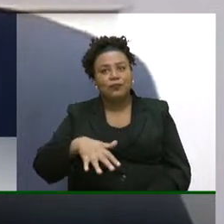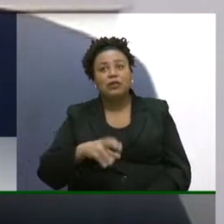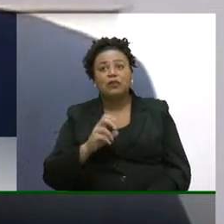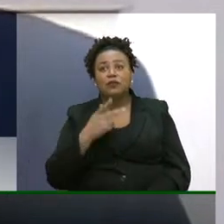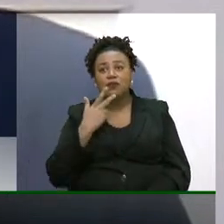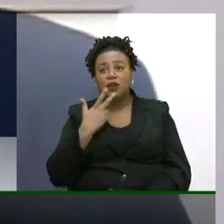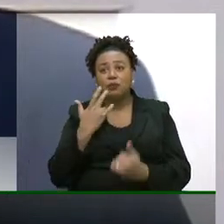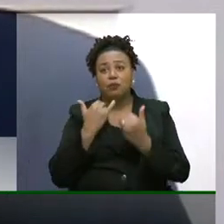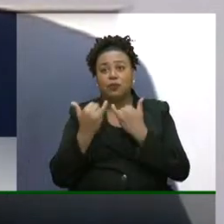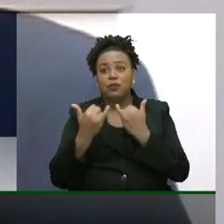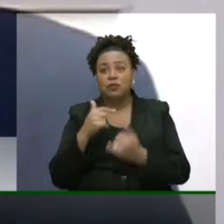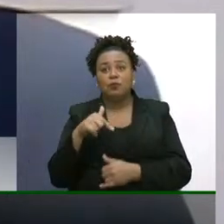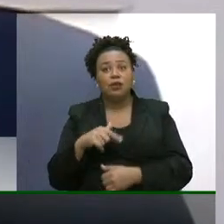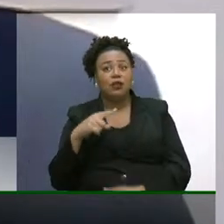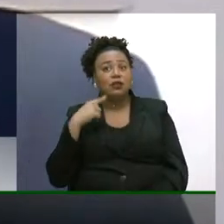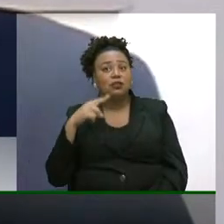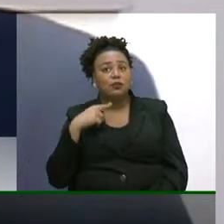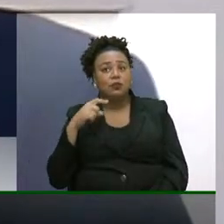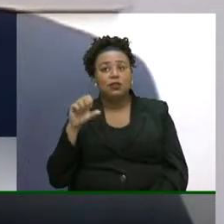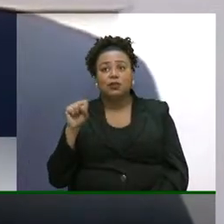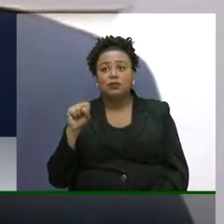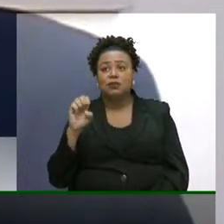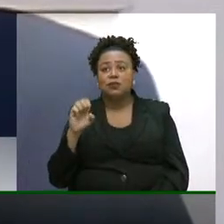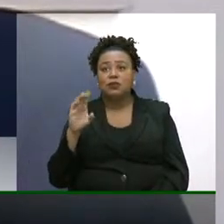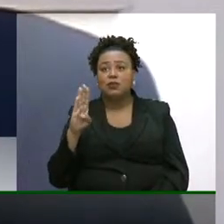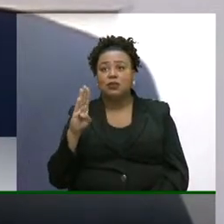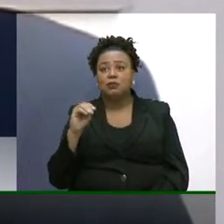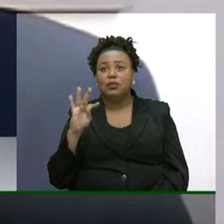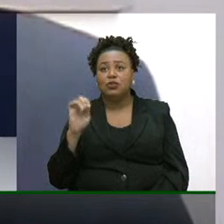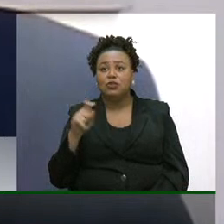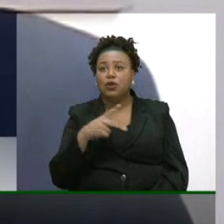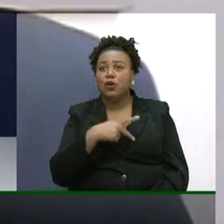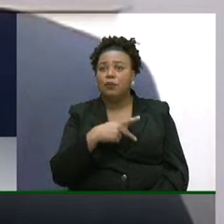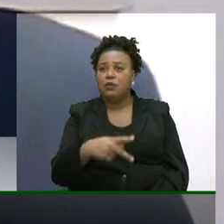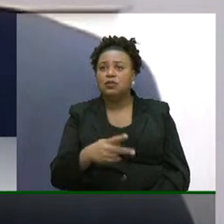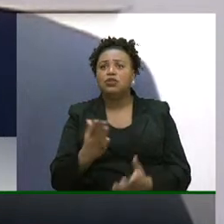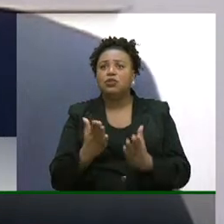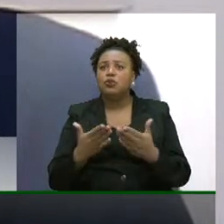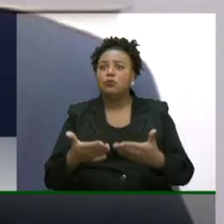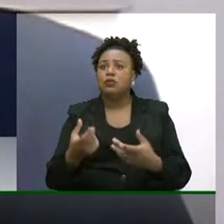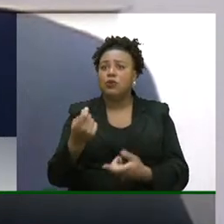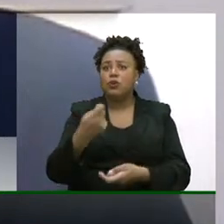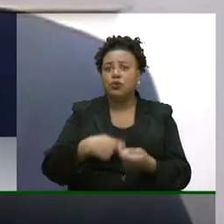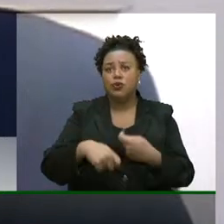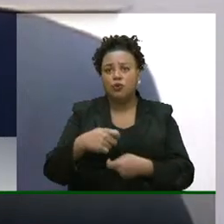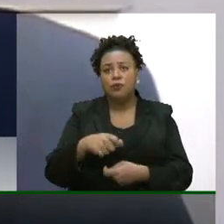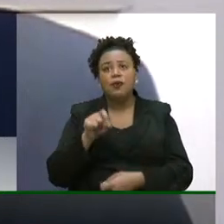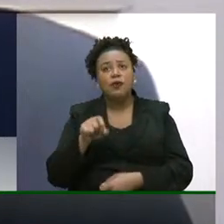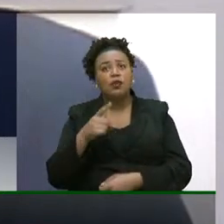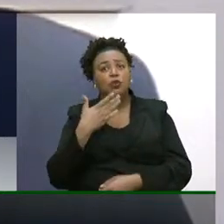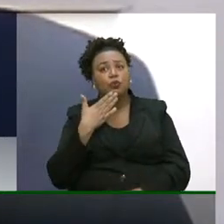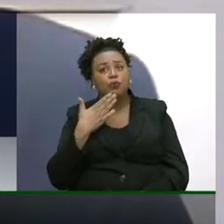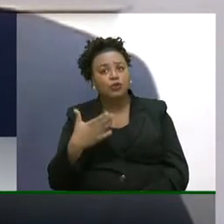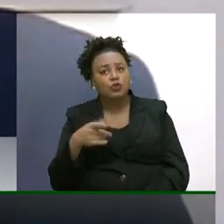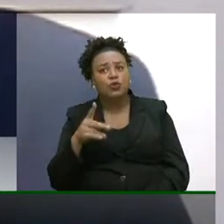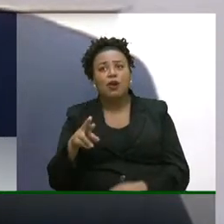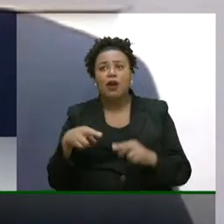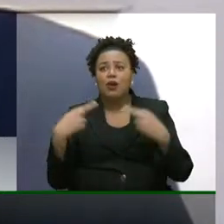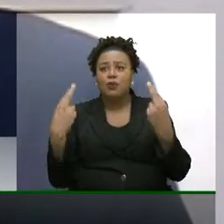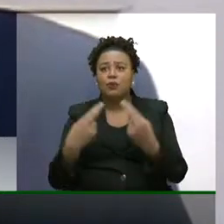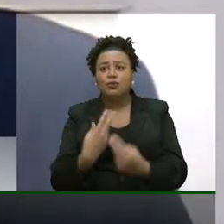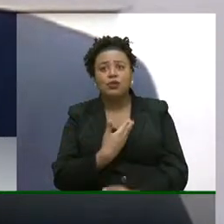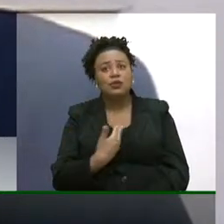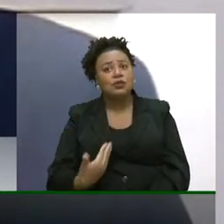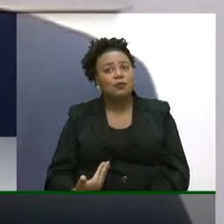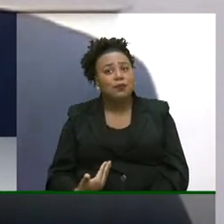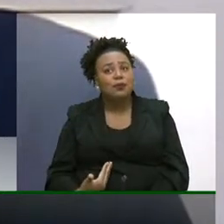aqui, deputado Sebastião Melo, presidente da Comissão de Economia, que inclusive nos solicitou uma audiência pública